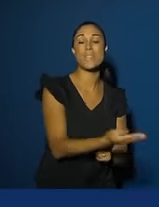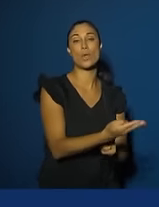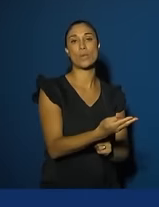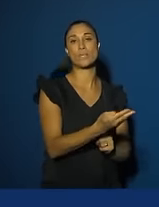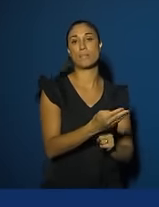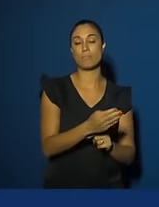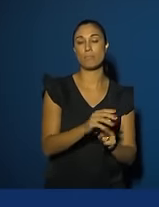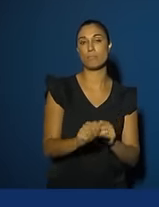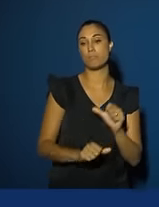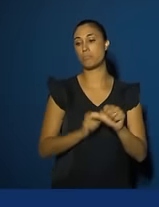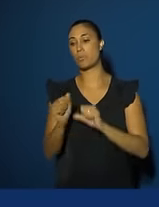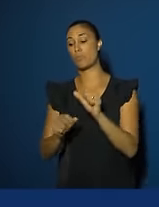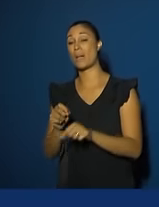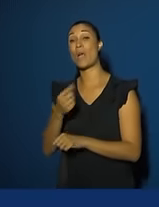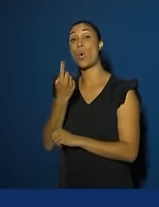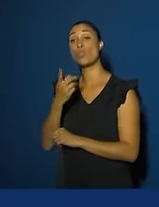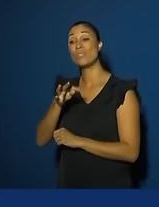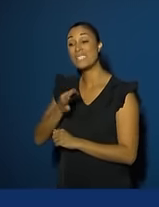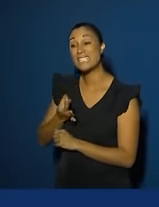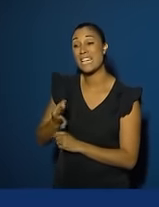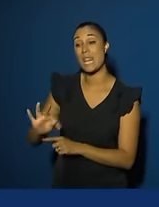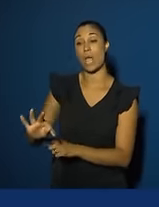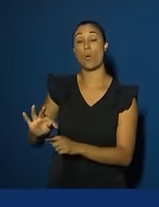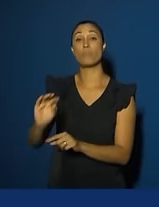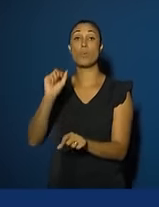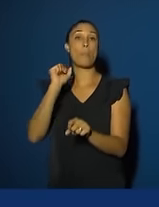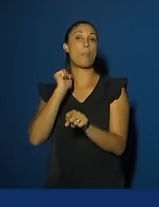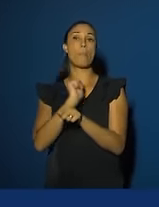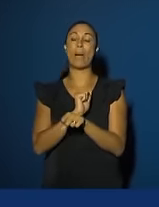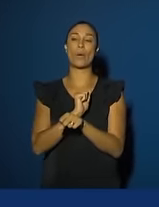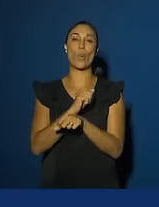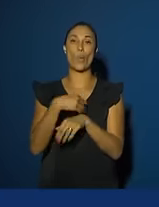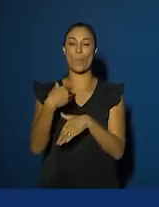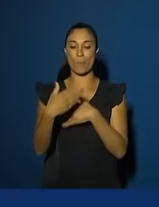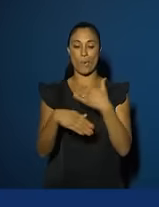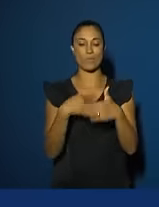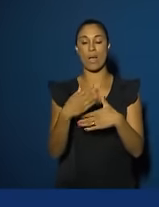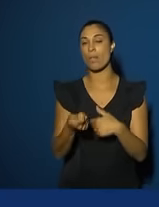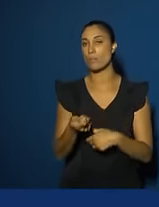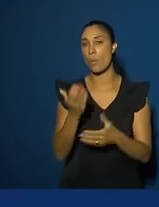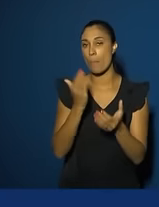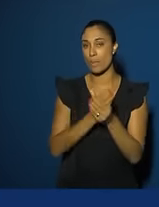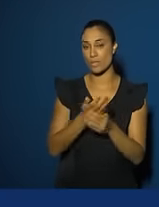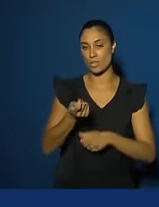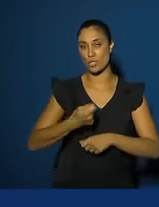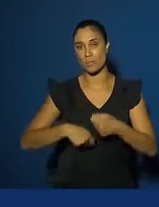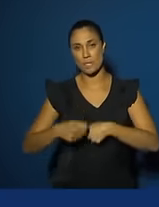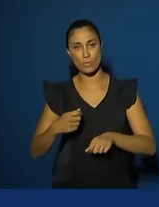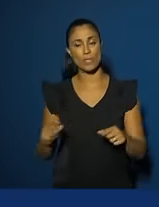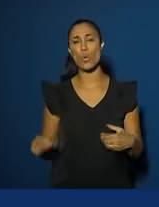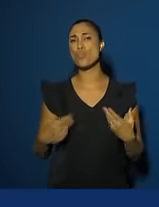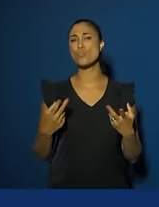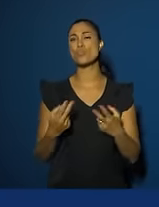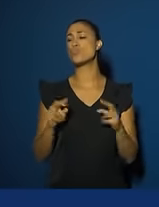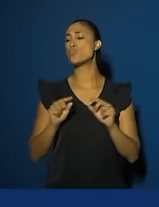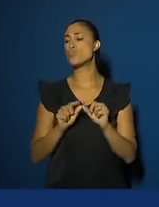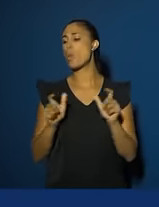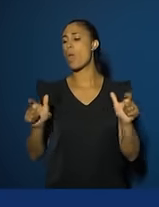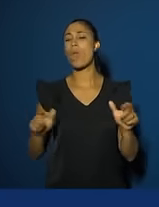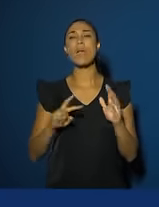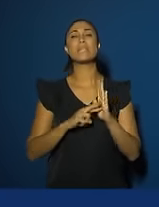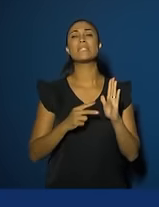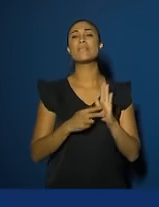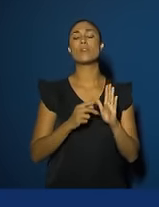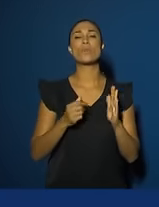trilhão 300 bilhões de reais parou o processo administrativo Quanto isso representou em em